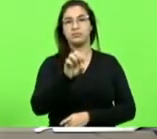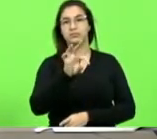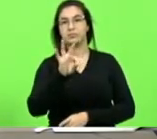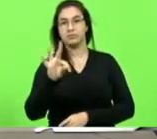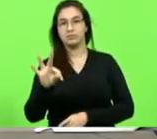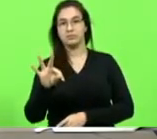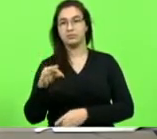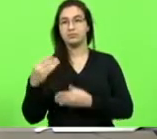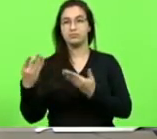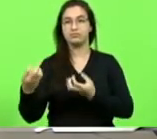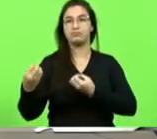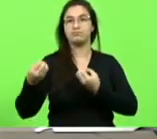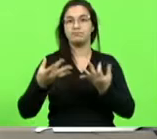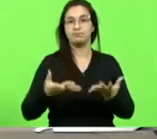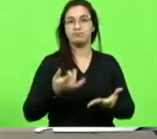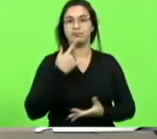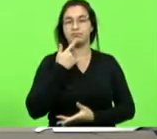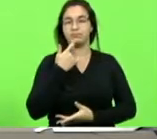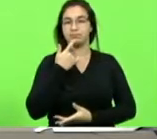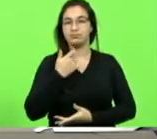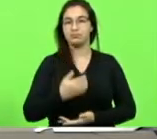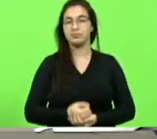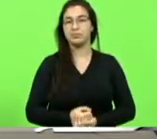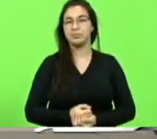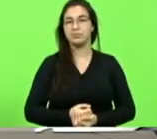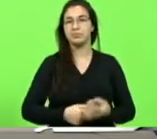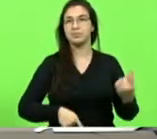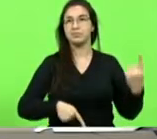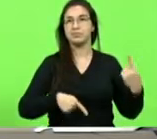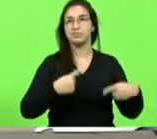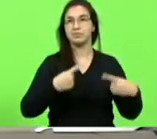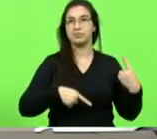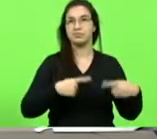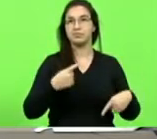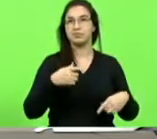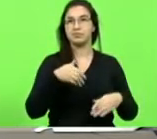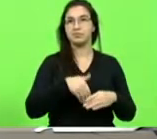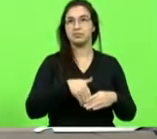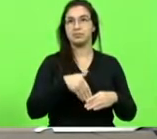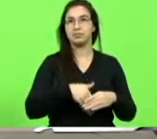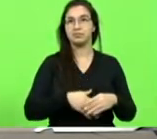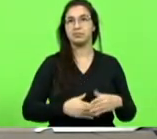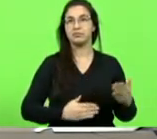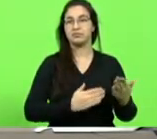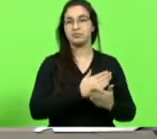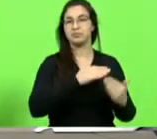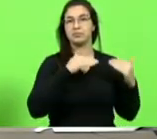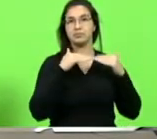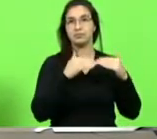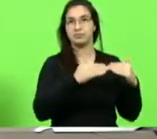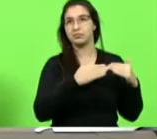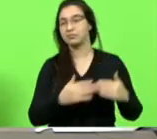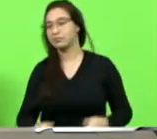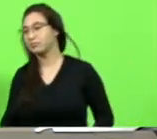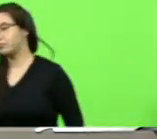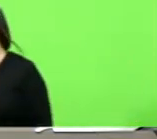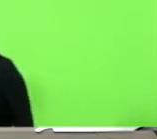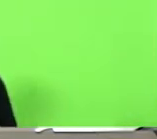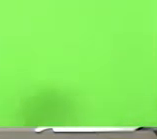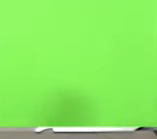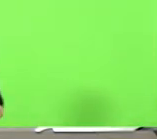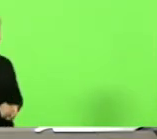discussão. Não havendo quem queira discutir, em votação, deputados que aprovam, permaneçam como se encontram. Aprovado por unanimidade. Pedido de